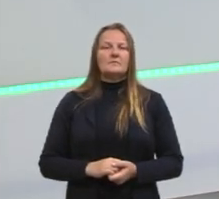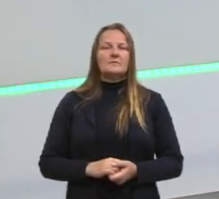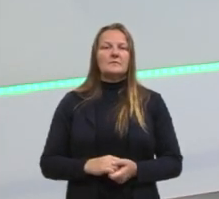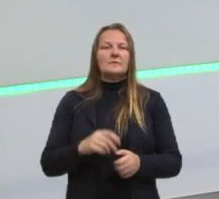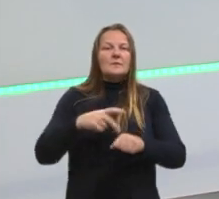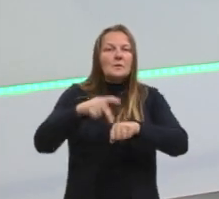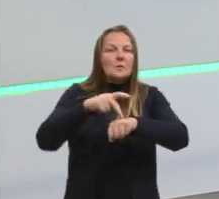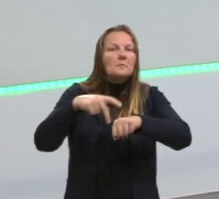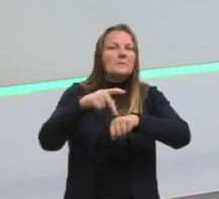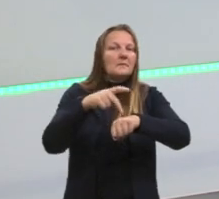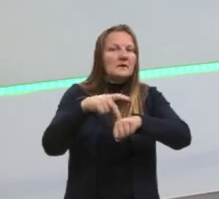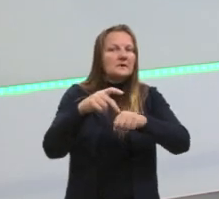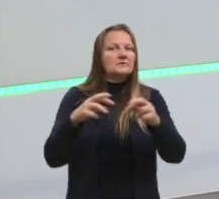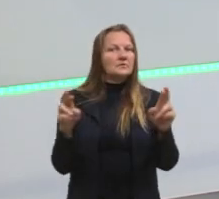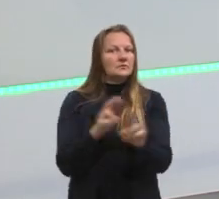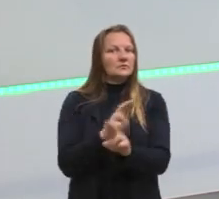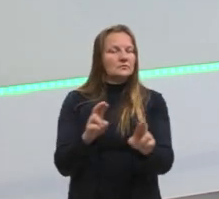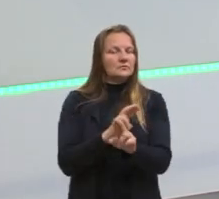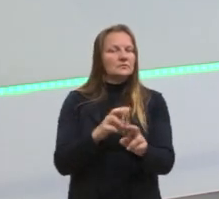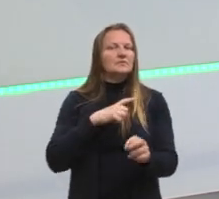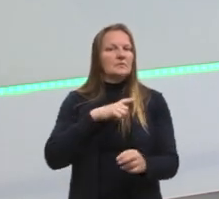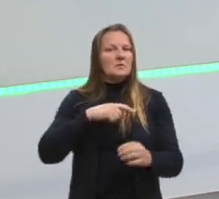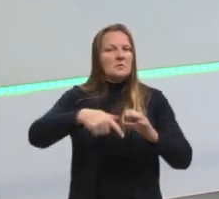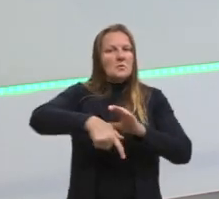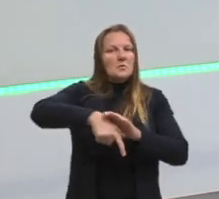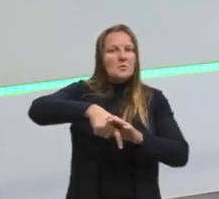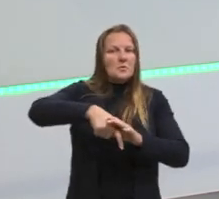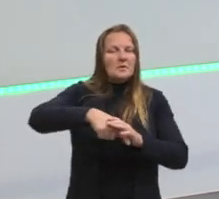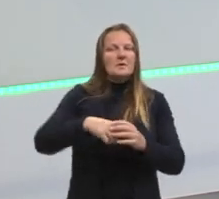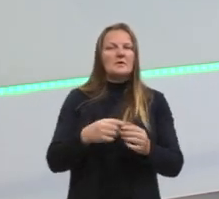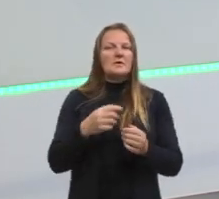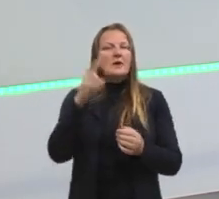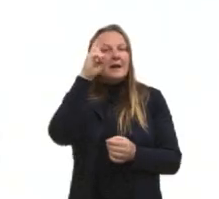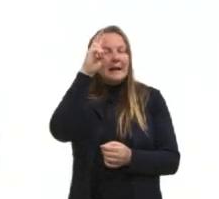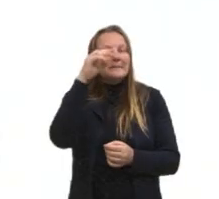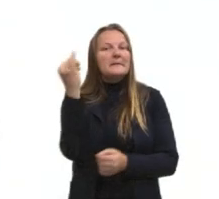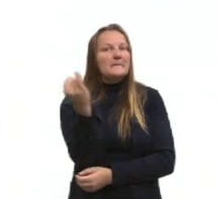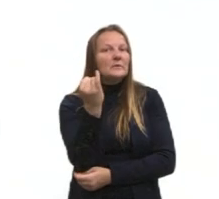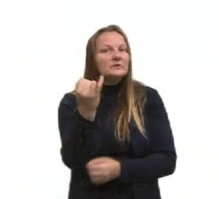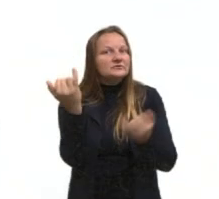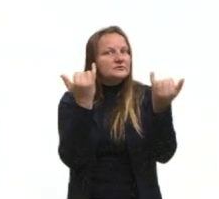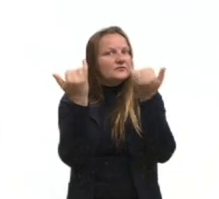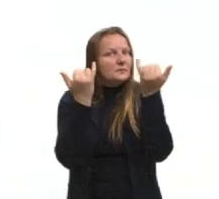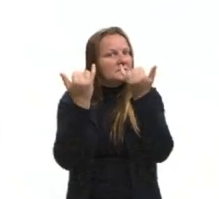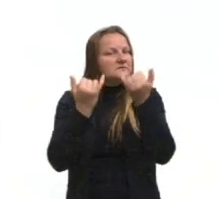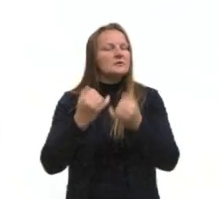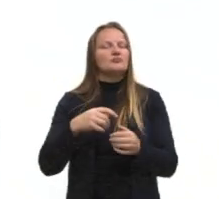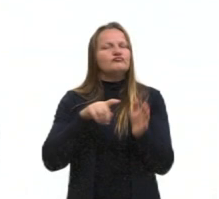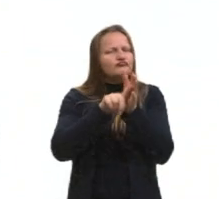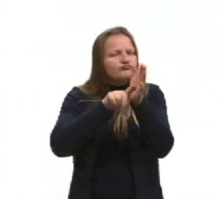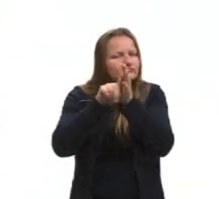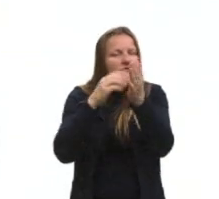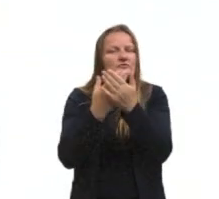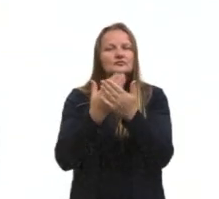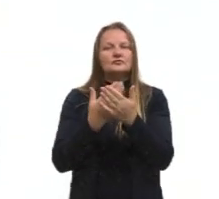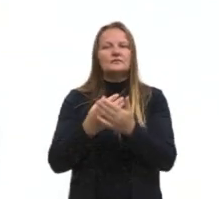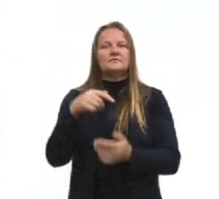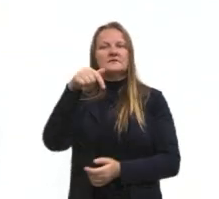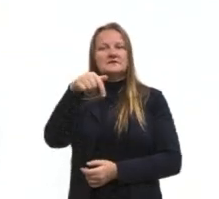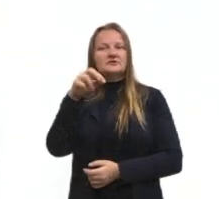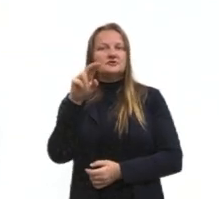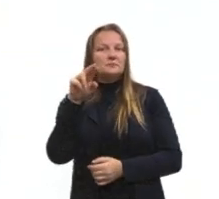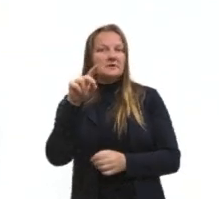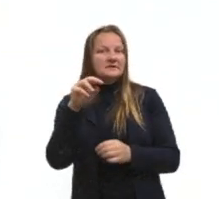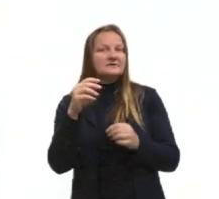país aí relacionado a isso tá então lembra disso prospecção né a sete irmãs dentro dessa